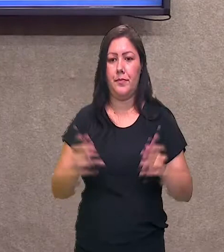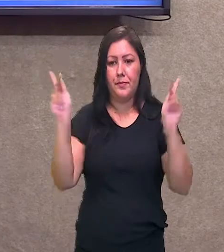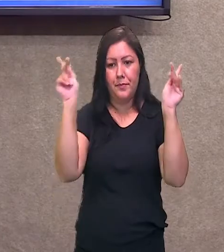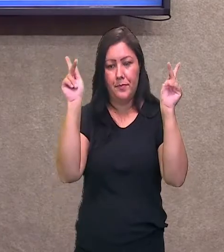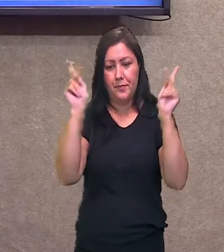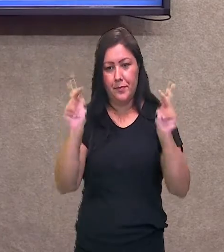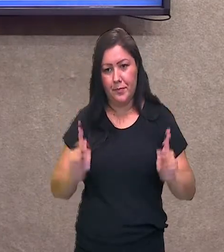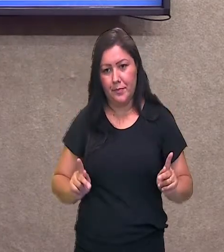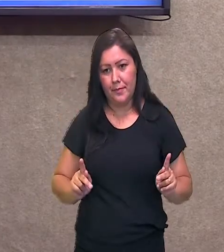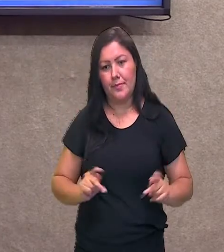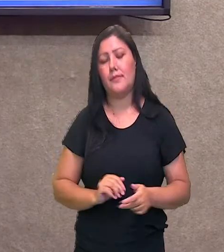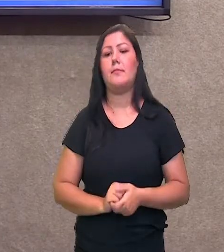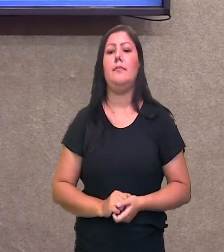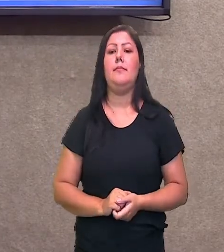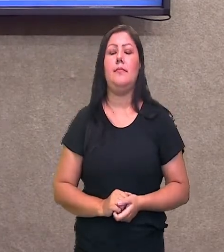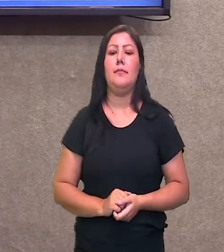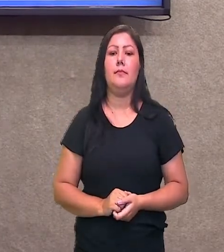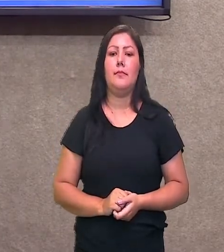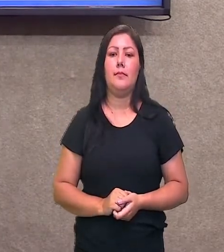ordem